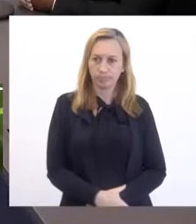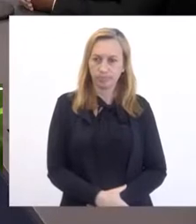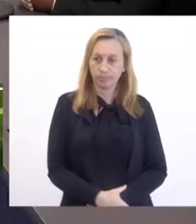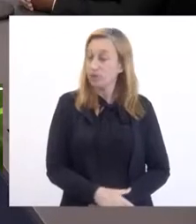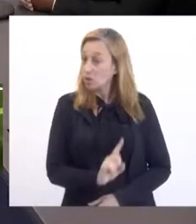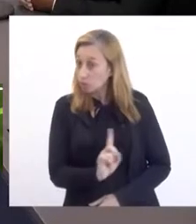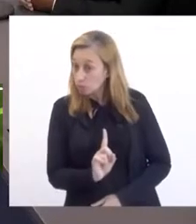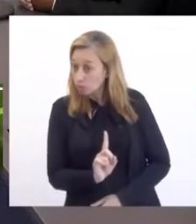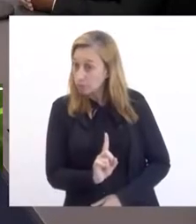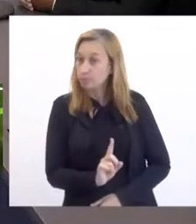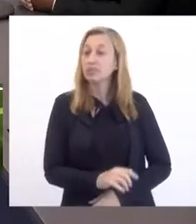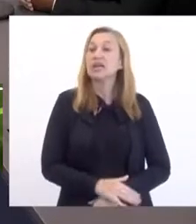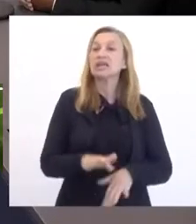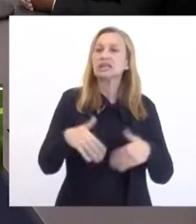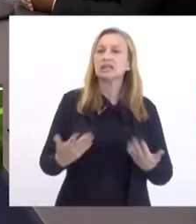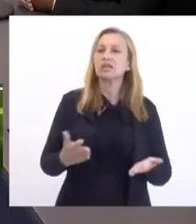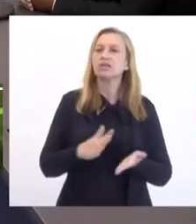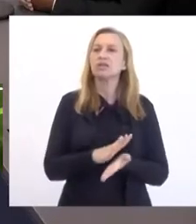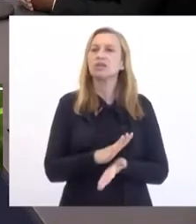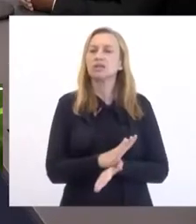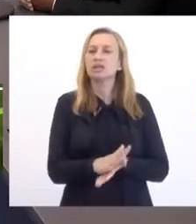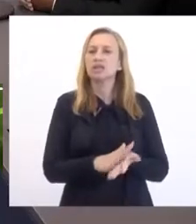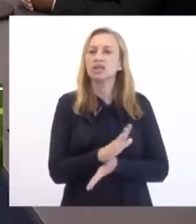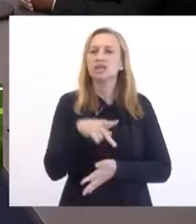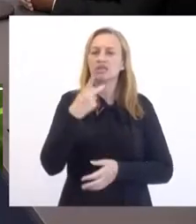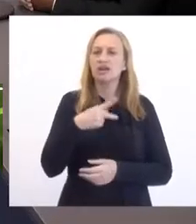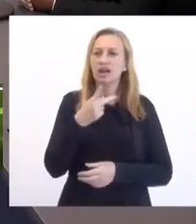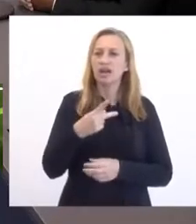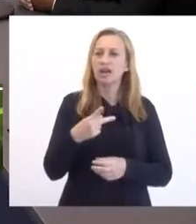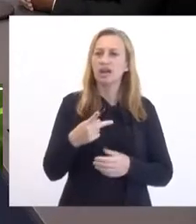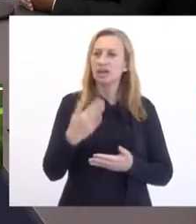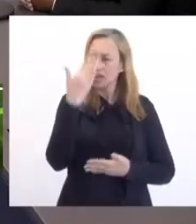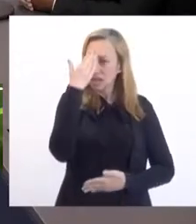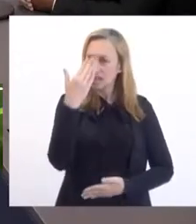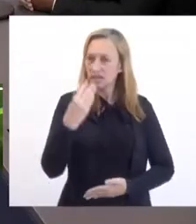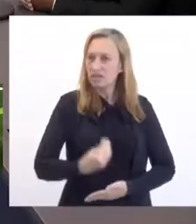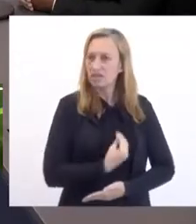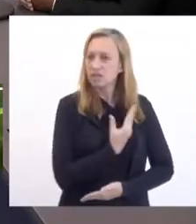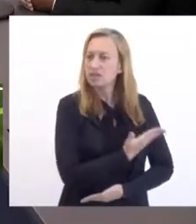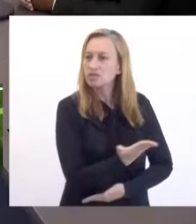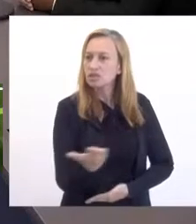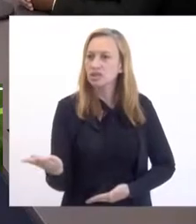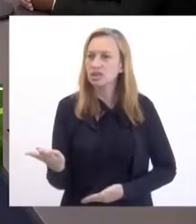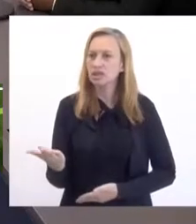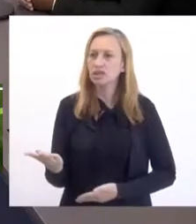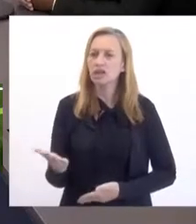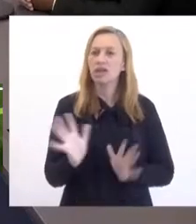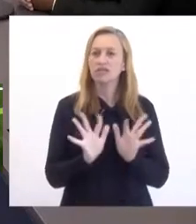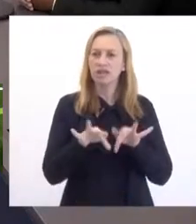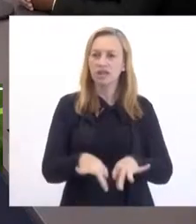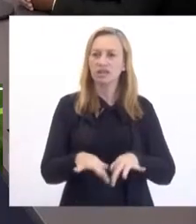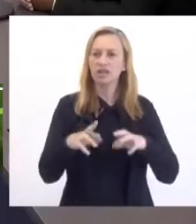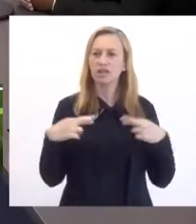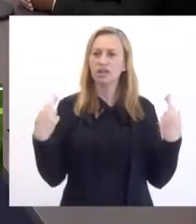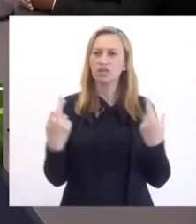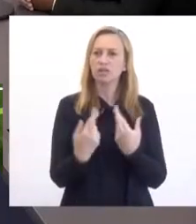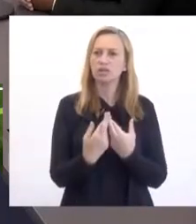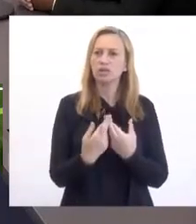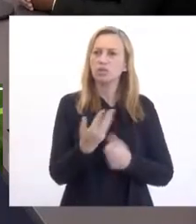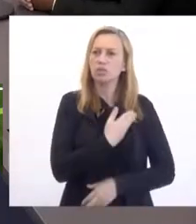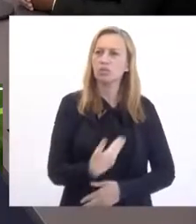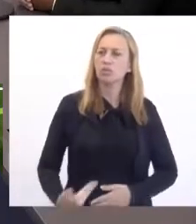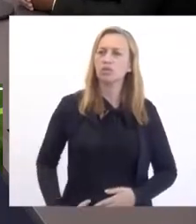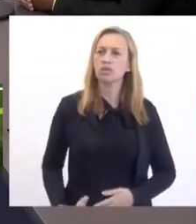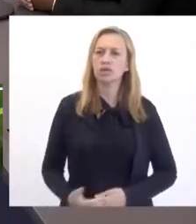Não? Então, nada mais devendo tratar, quero agradecer a presença de todos. dando por encerrada a presença da audiência pública,